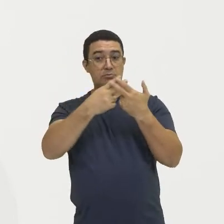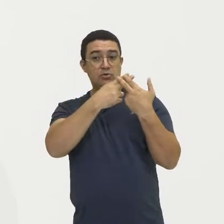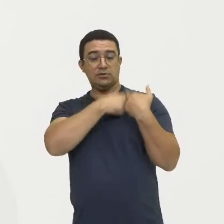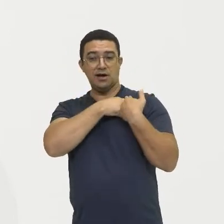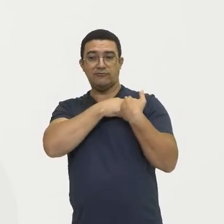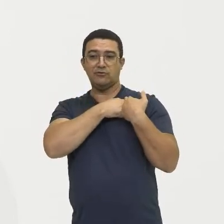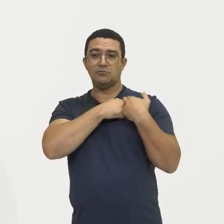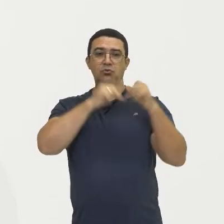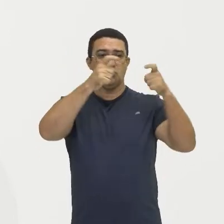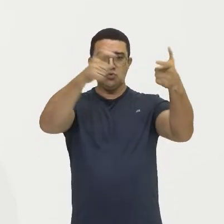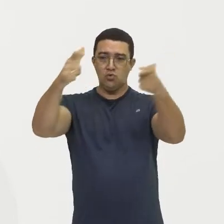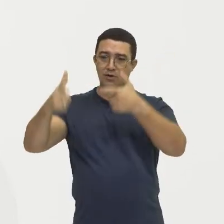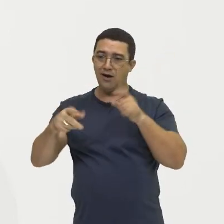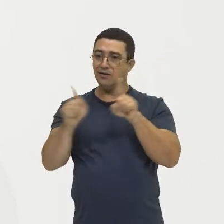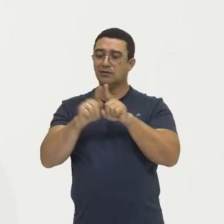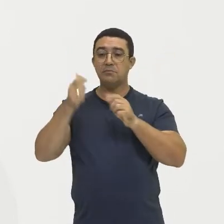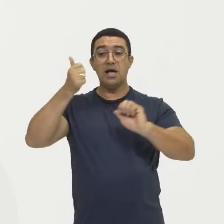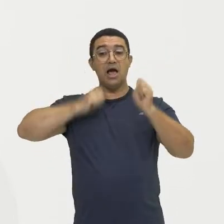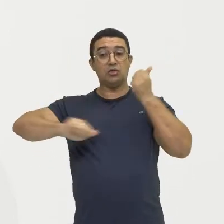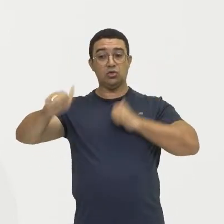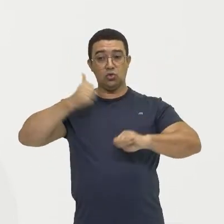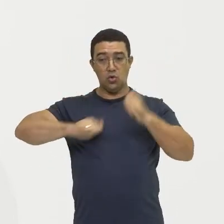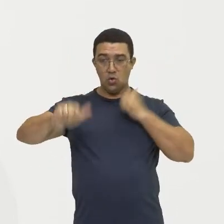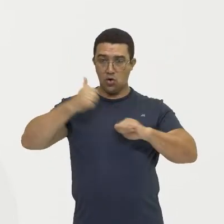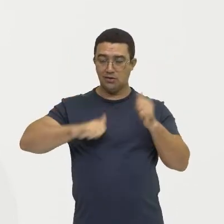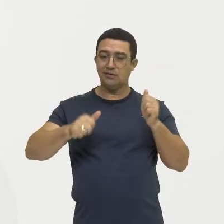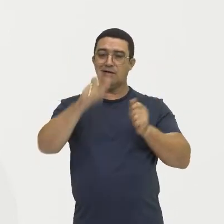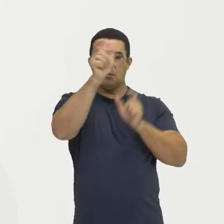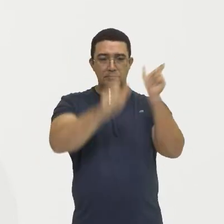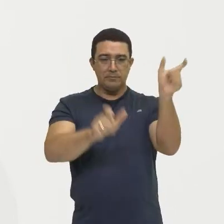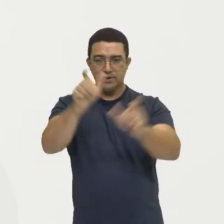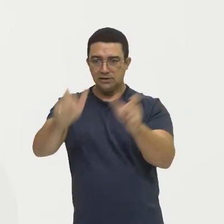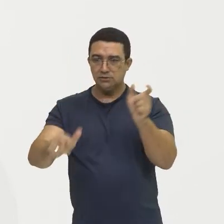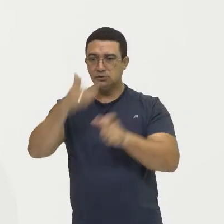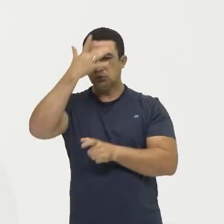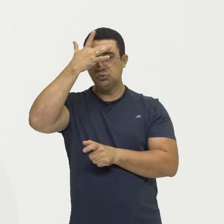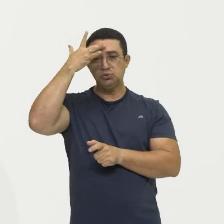os atores, que são justamente as pessoas que vão